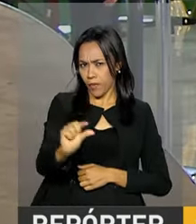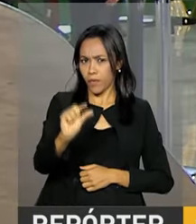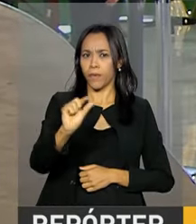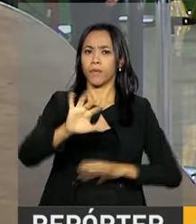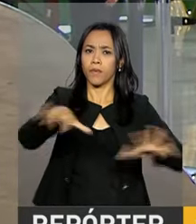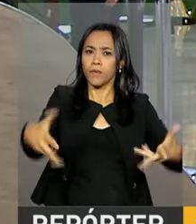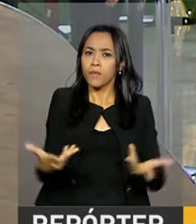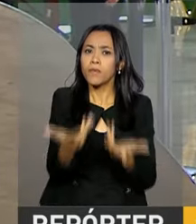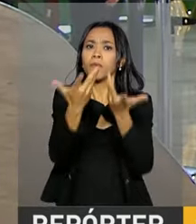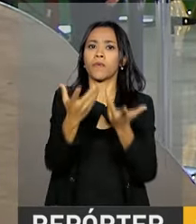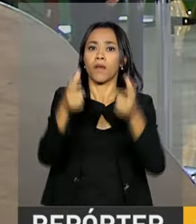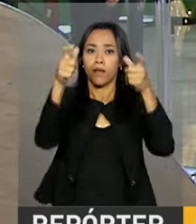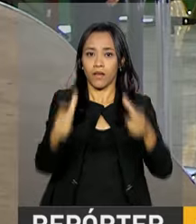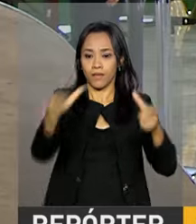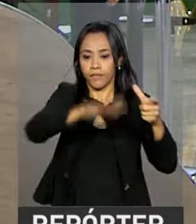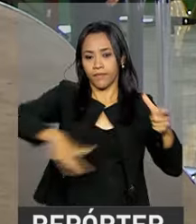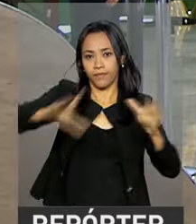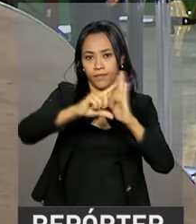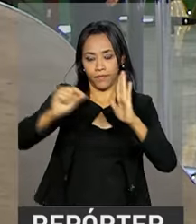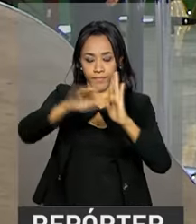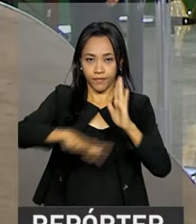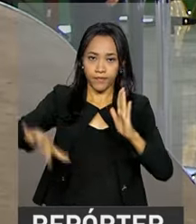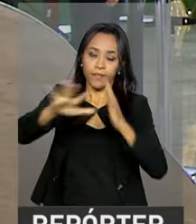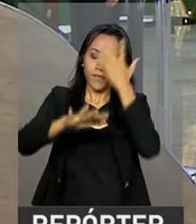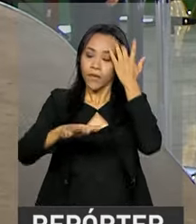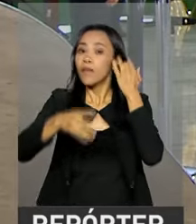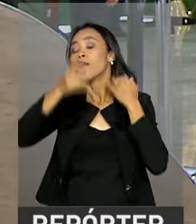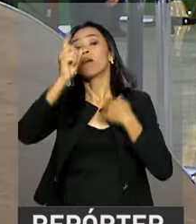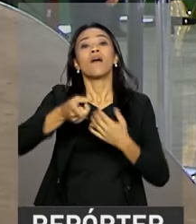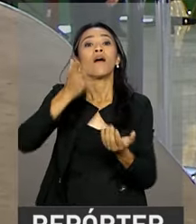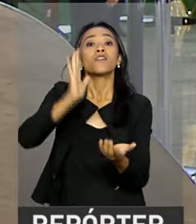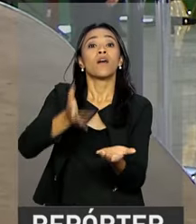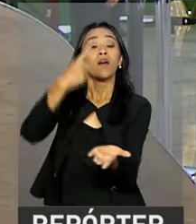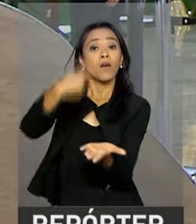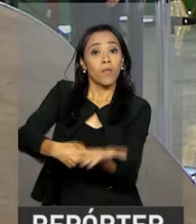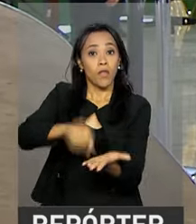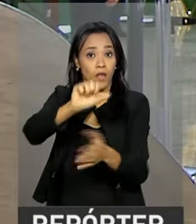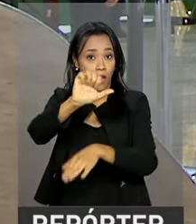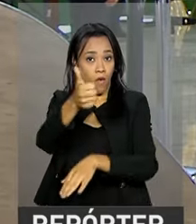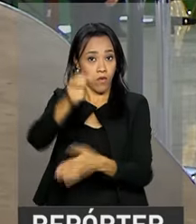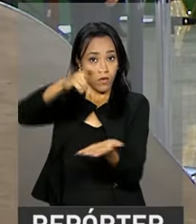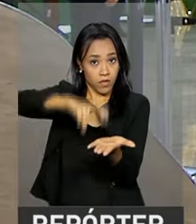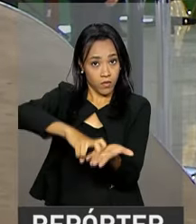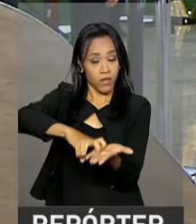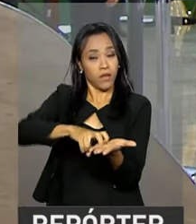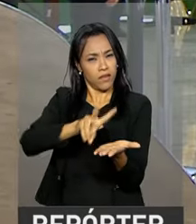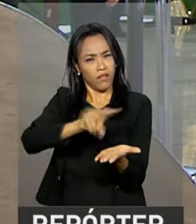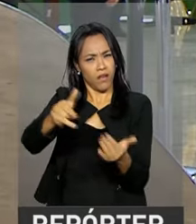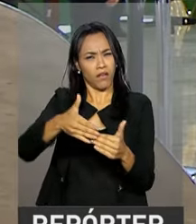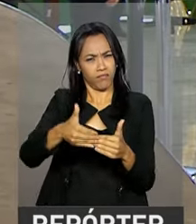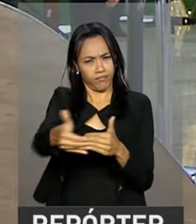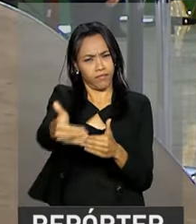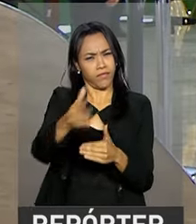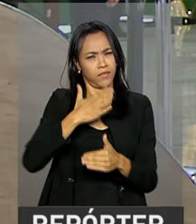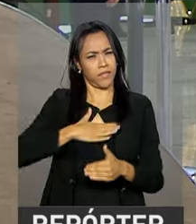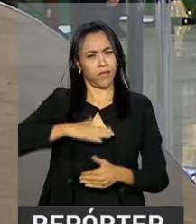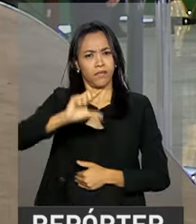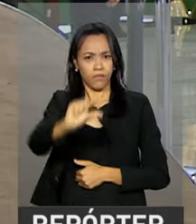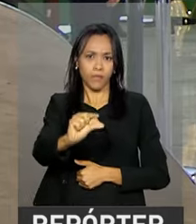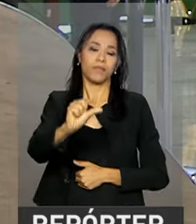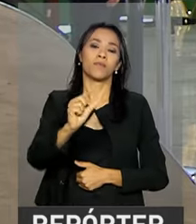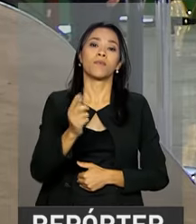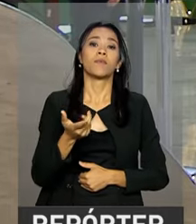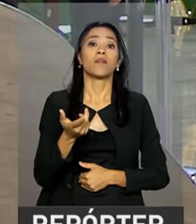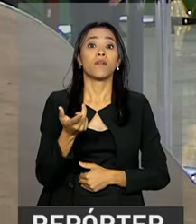uma cerimônia aqui no palácio do planato essa cerimônia tá marcada pras 11 horas da manhã portanto ela deve começar daqui a pouco